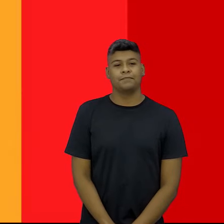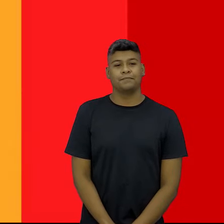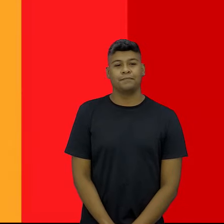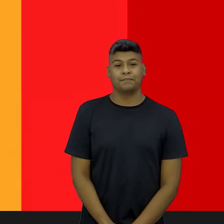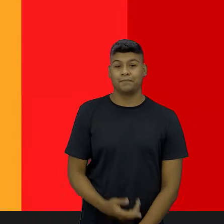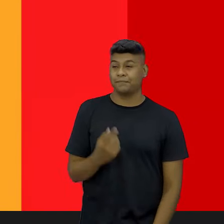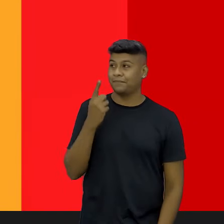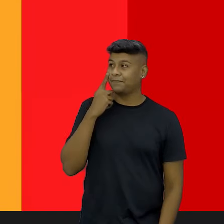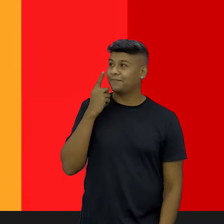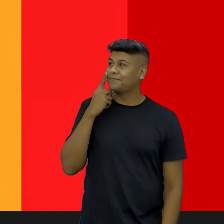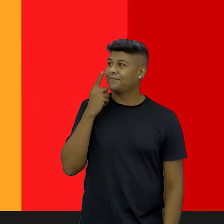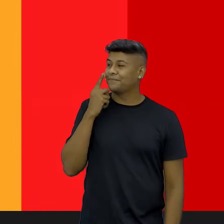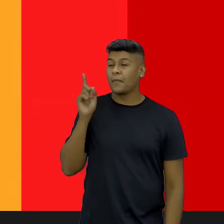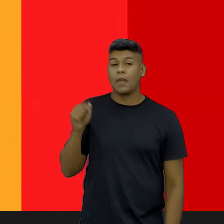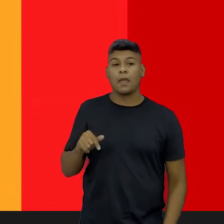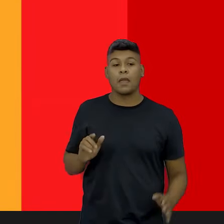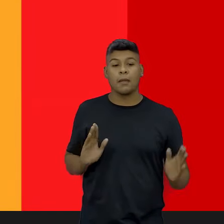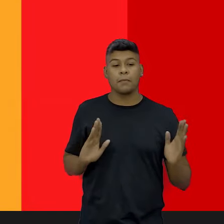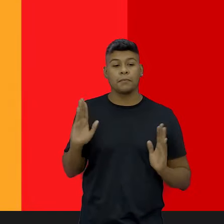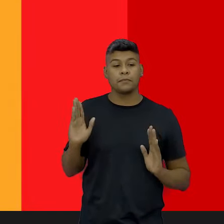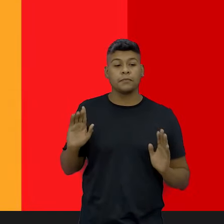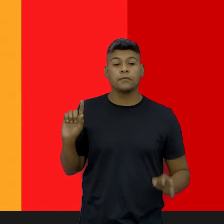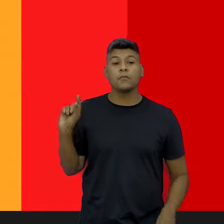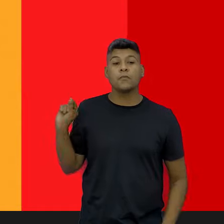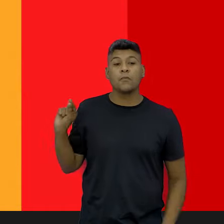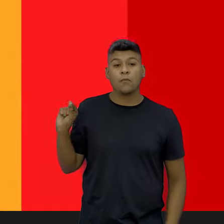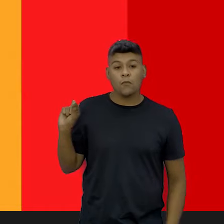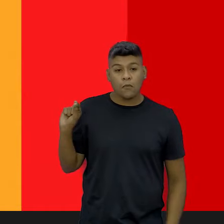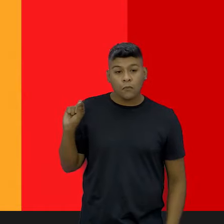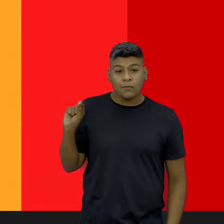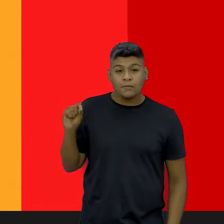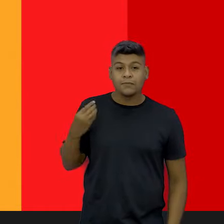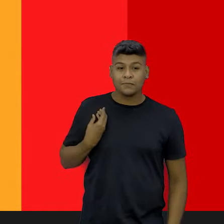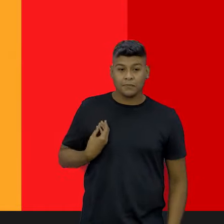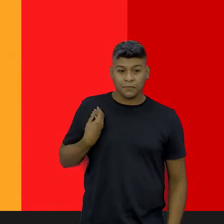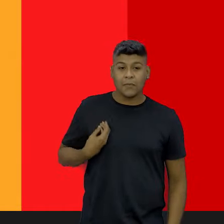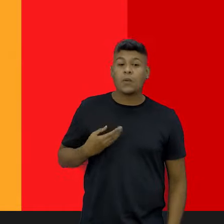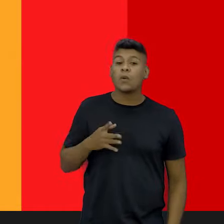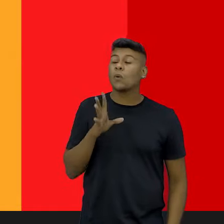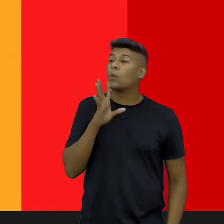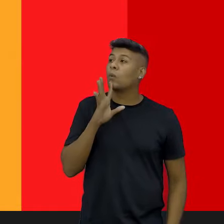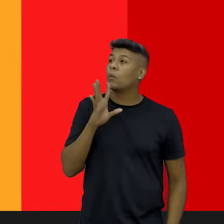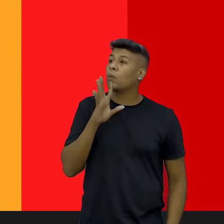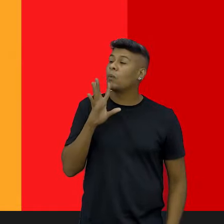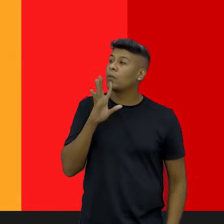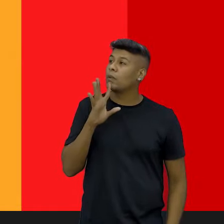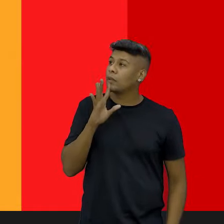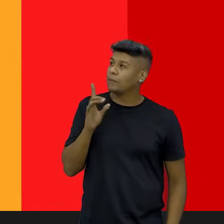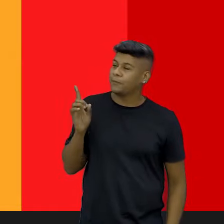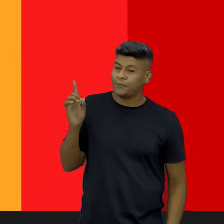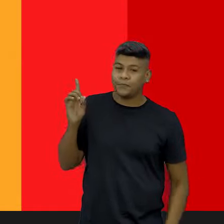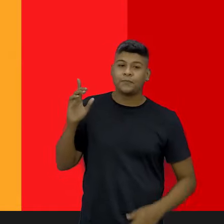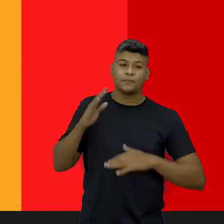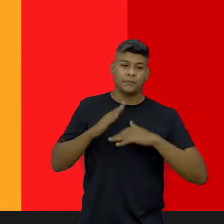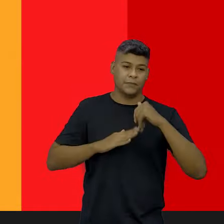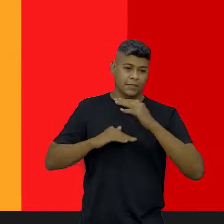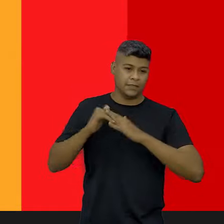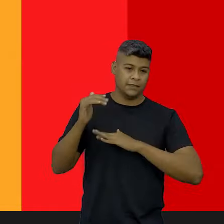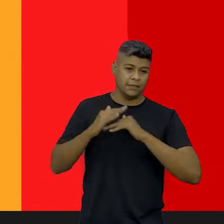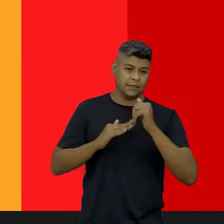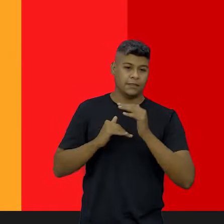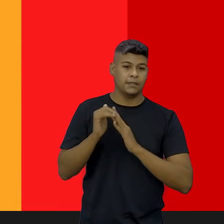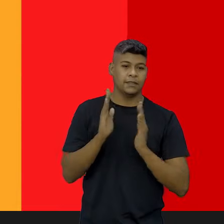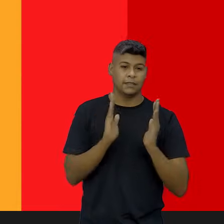Vejam, é o momento, né, que até aqui nós conhecemos as habilidades que são contempladas na